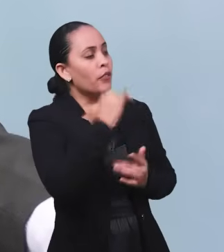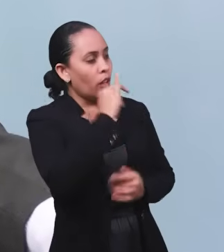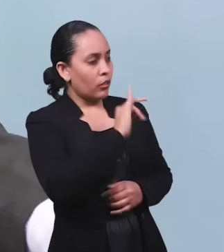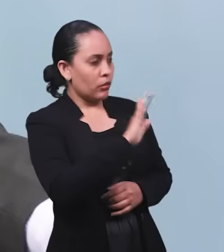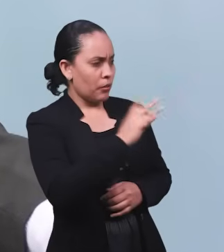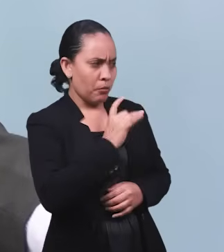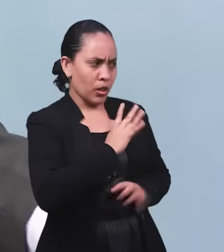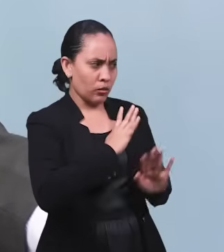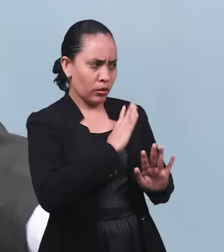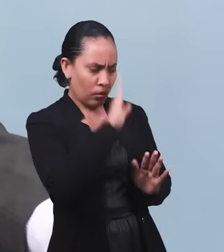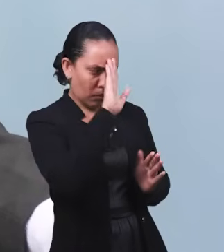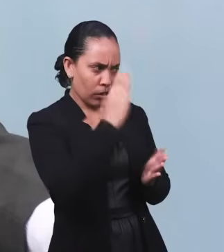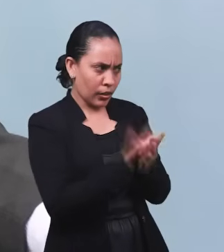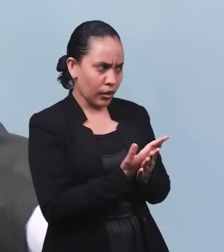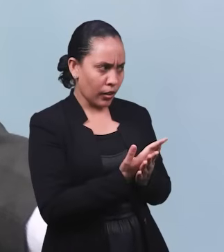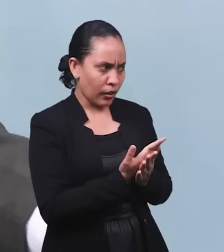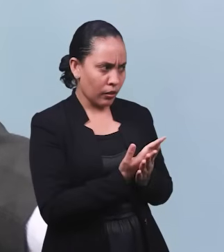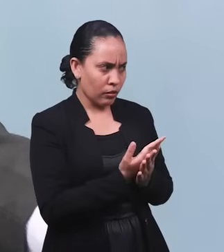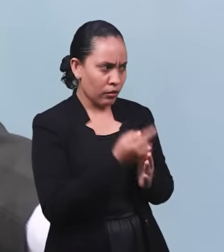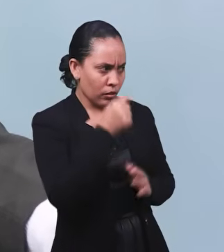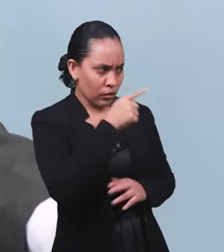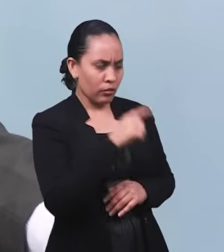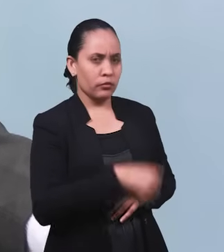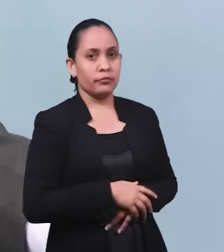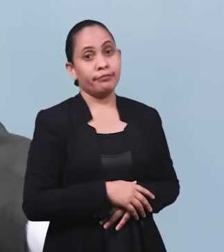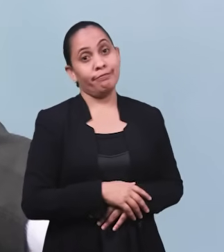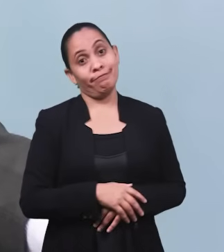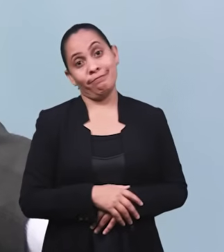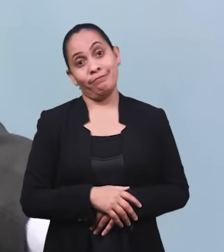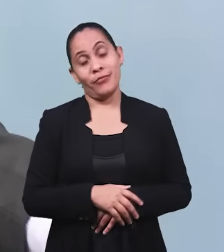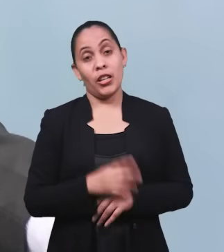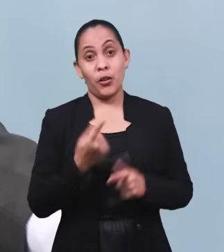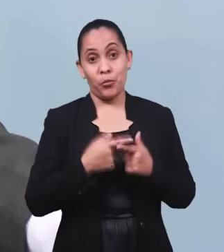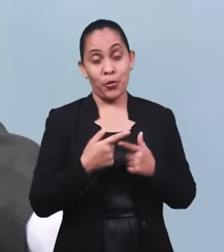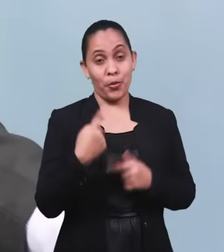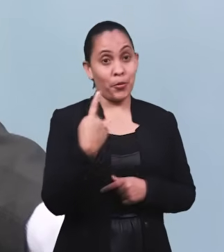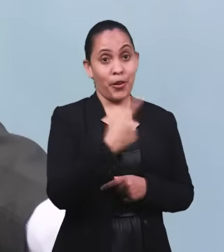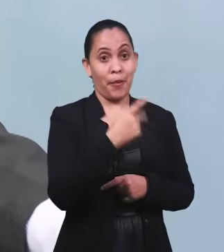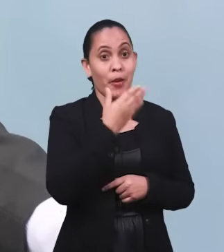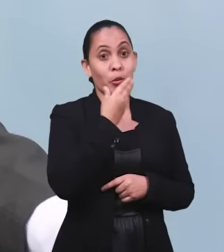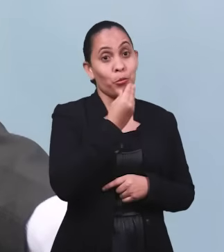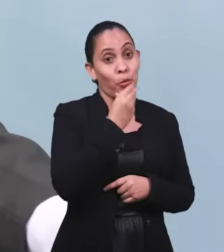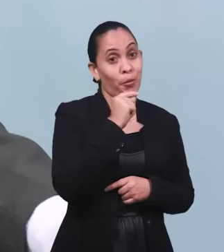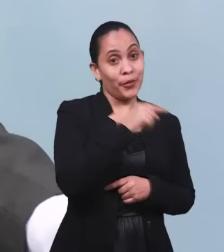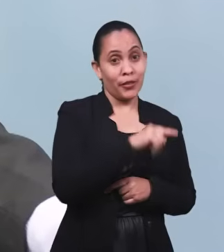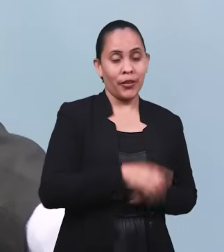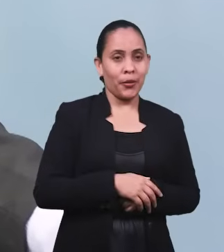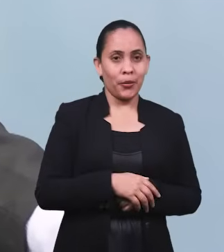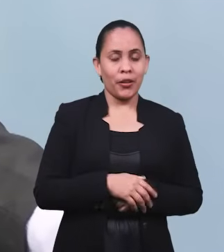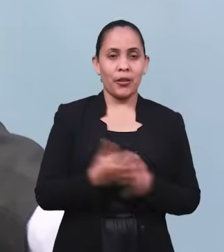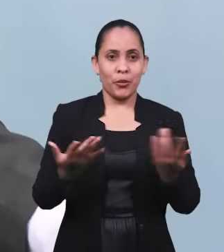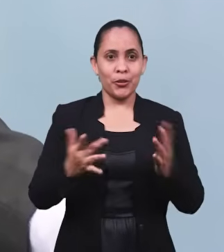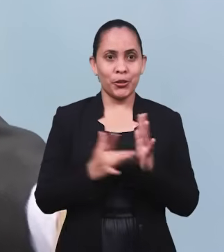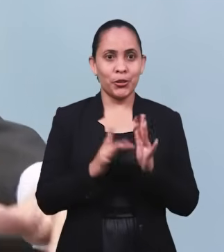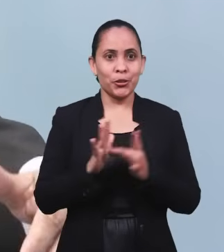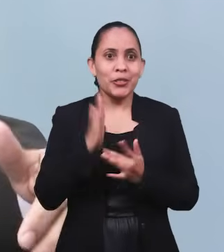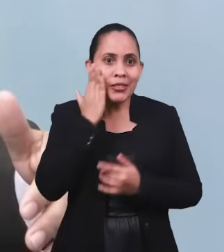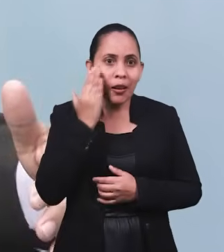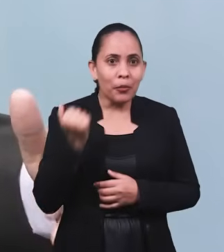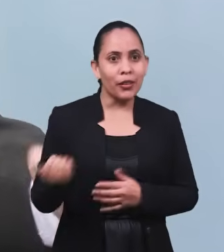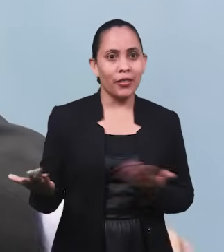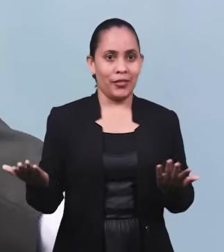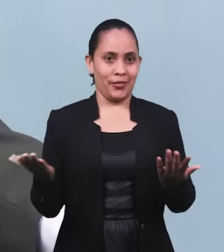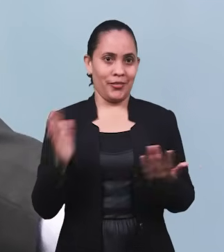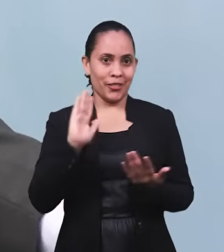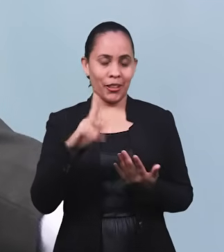crê somente, porque aquela necessidade já não era mais de Jairo, agora era do Senhor Jesus. Então, quando nós oramos